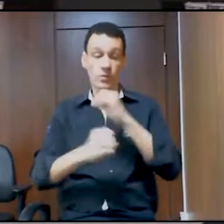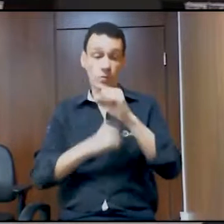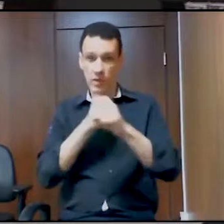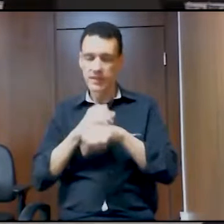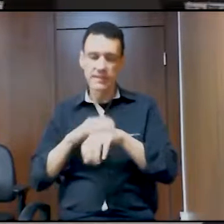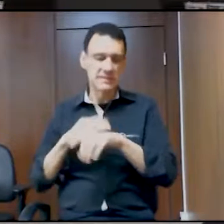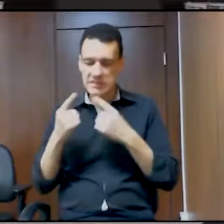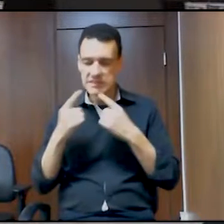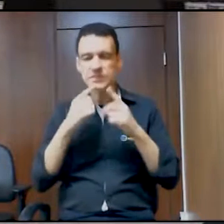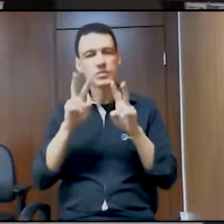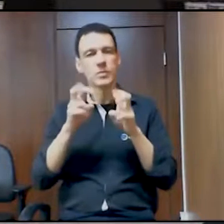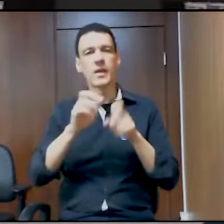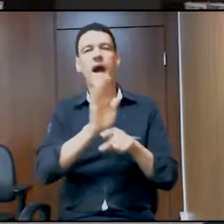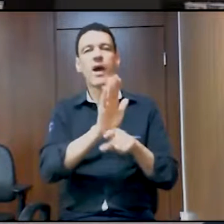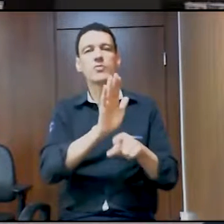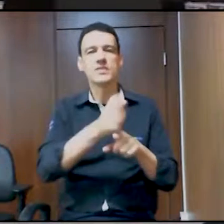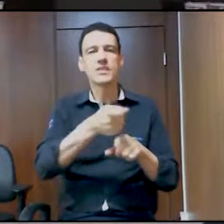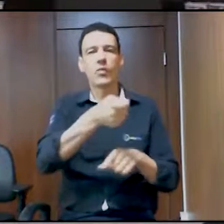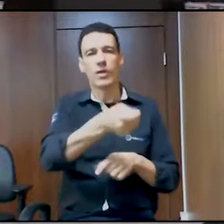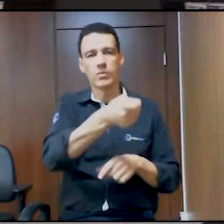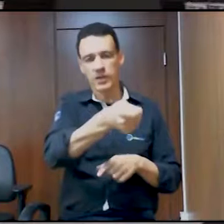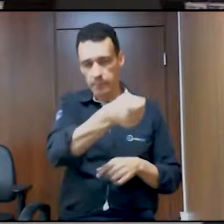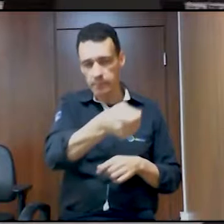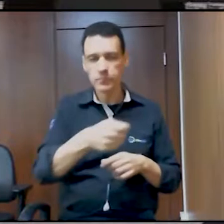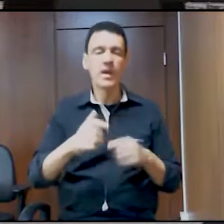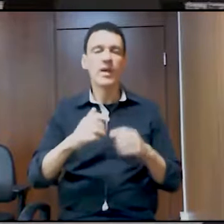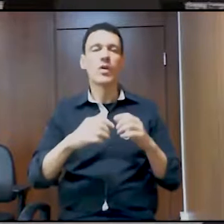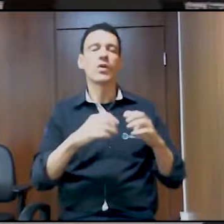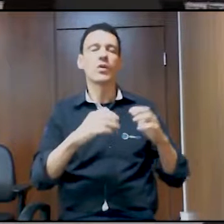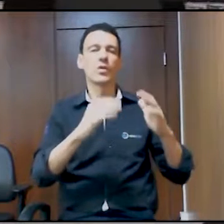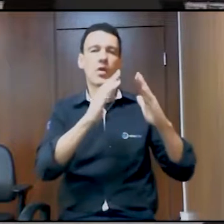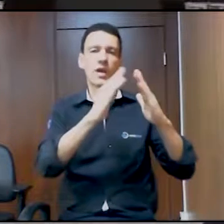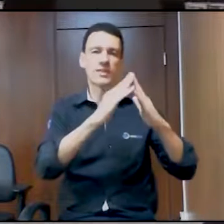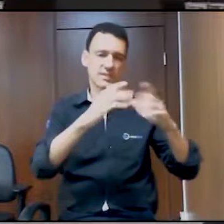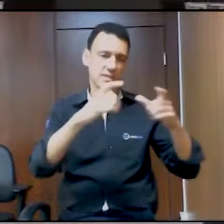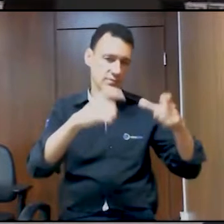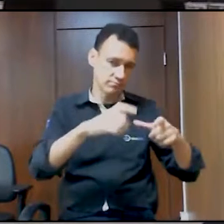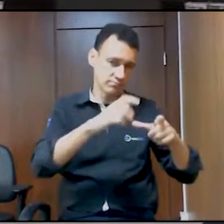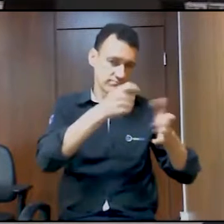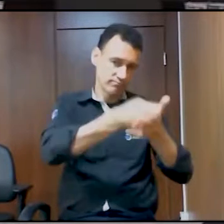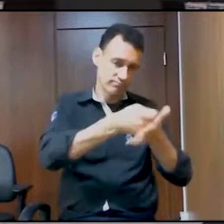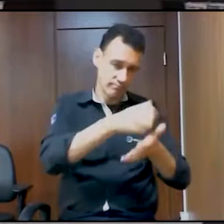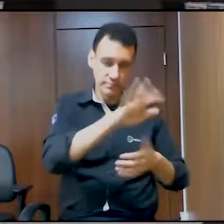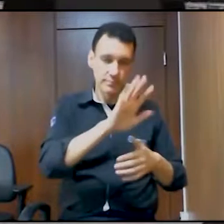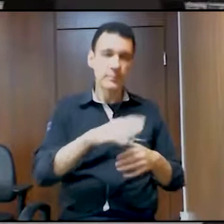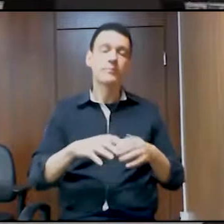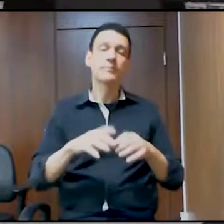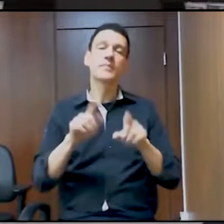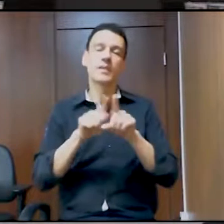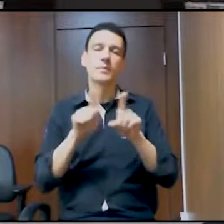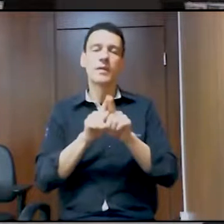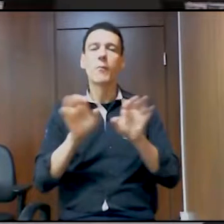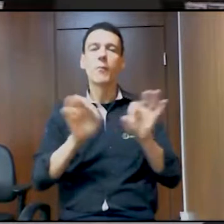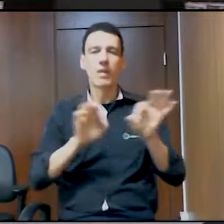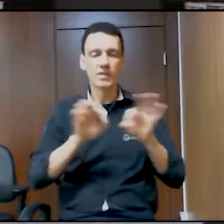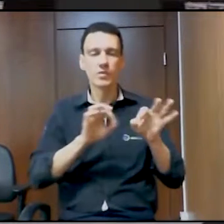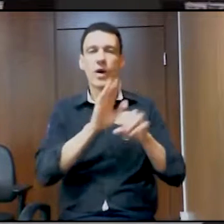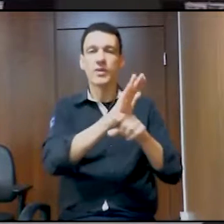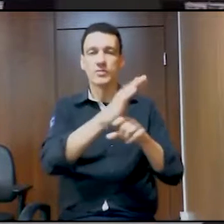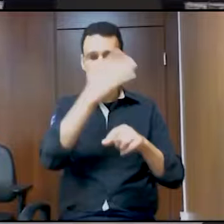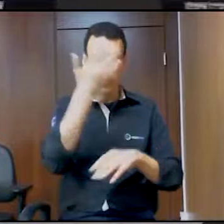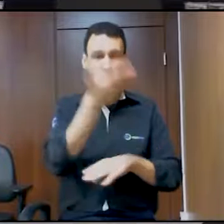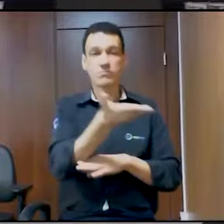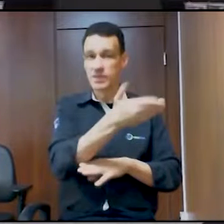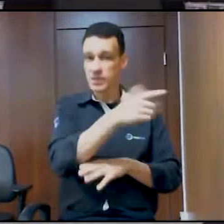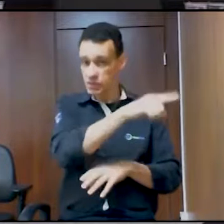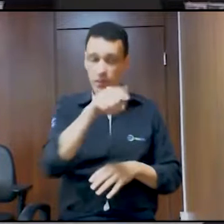auxílio aluguel, locação social, e o Plano Municipal para a População em Situação de Rua, que sai em 2016, sai como